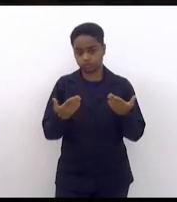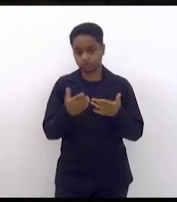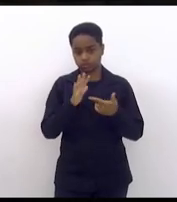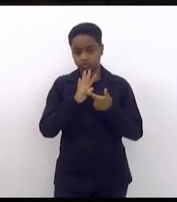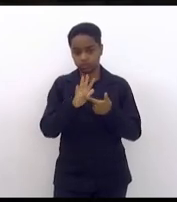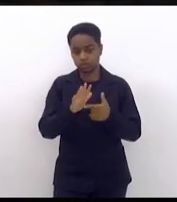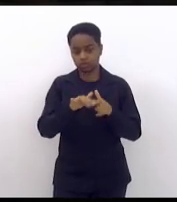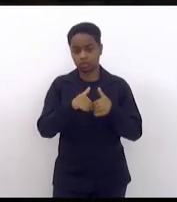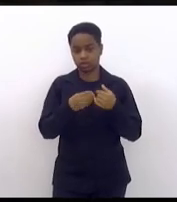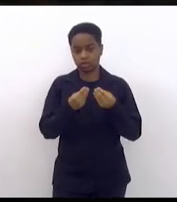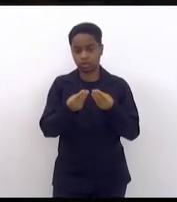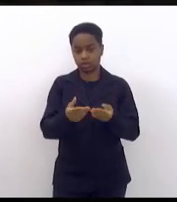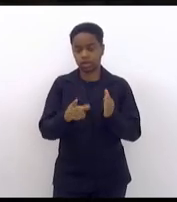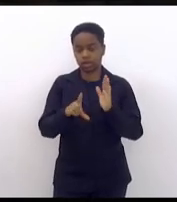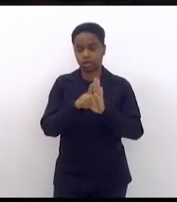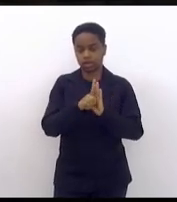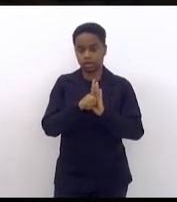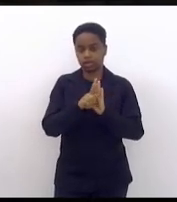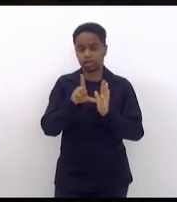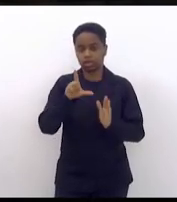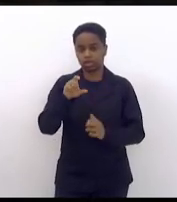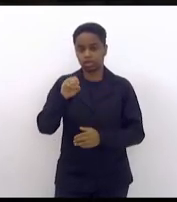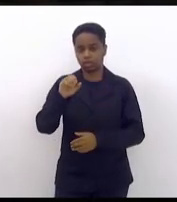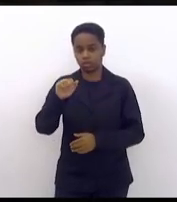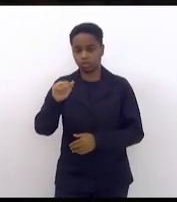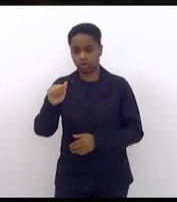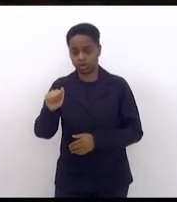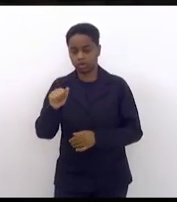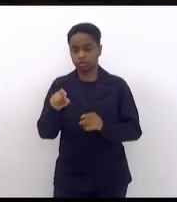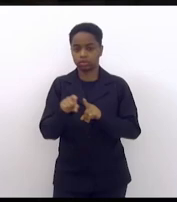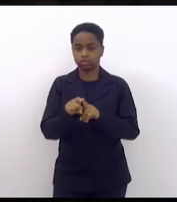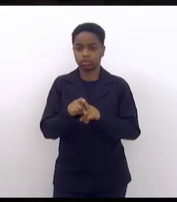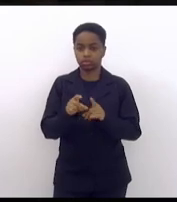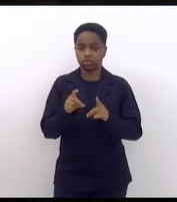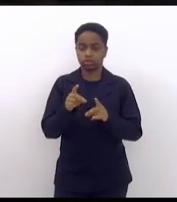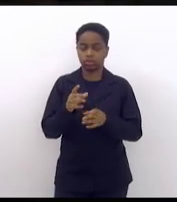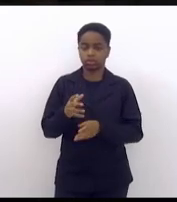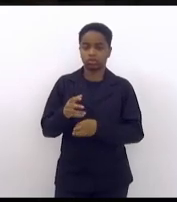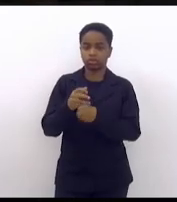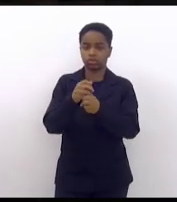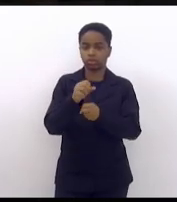lei orçamentária anual para essa casa, dá conta de